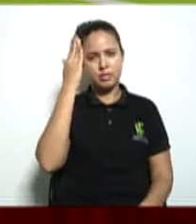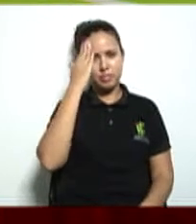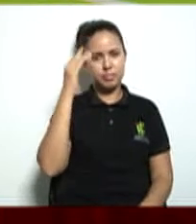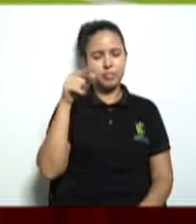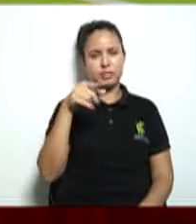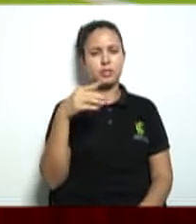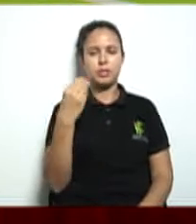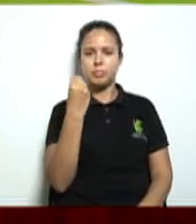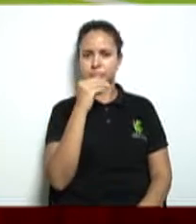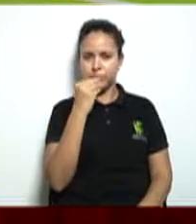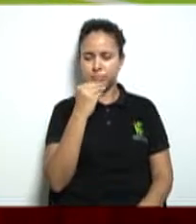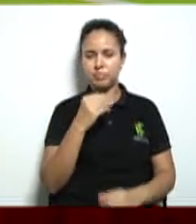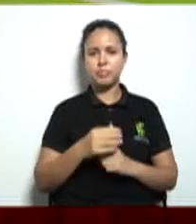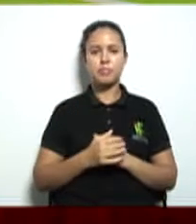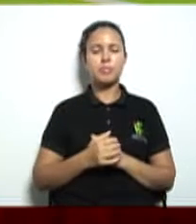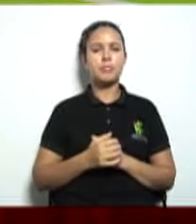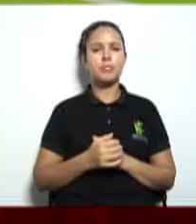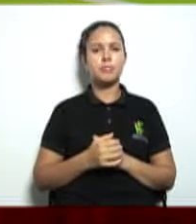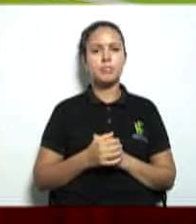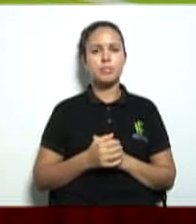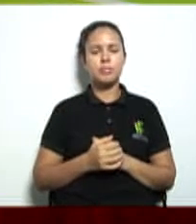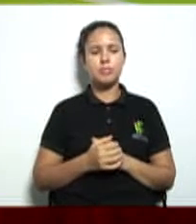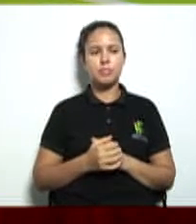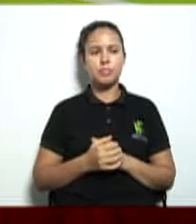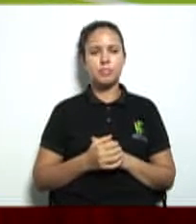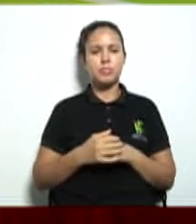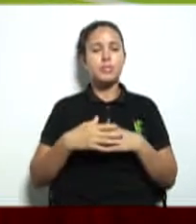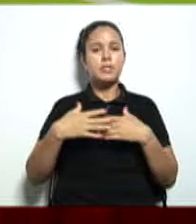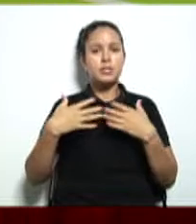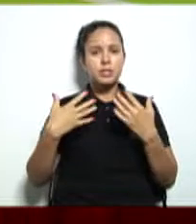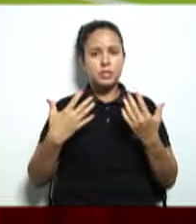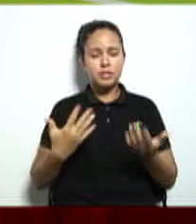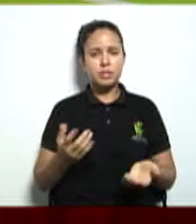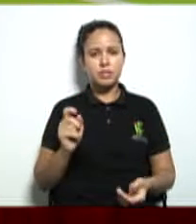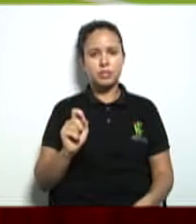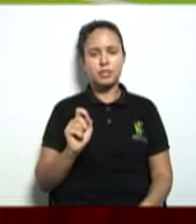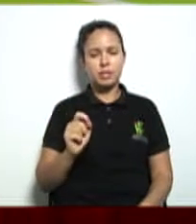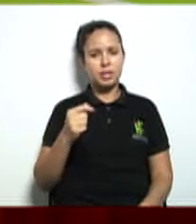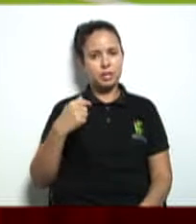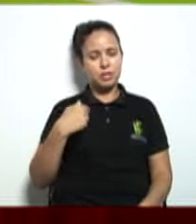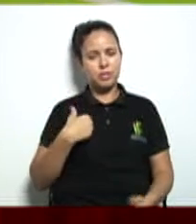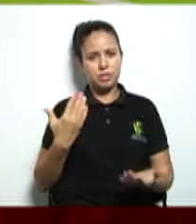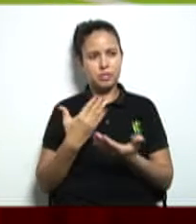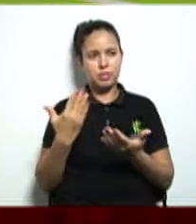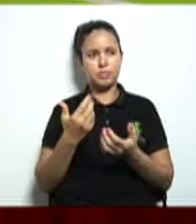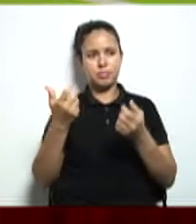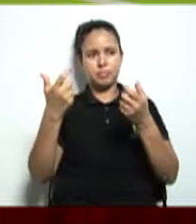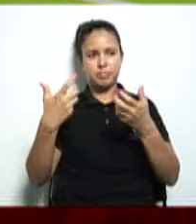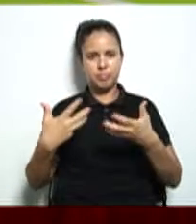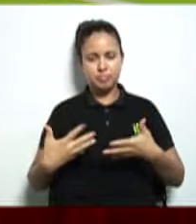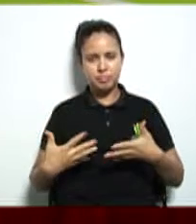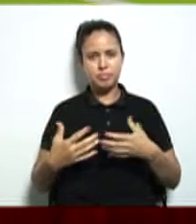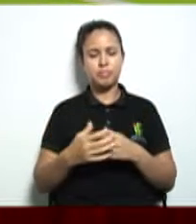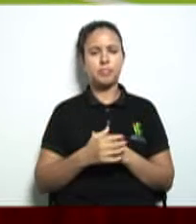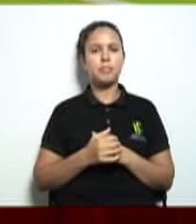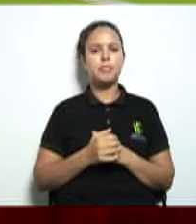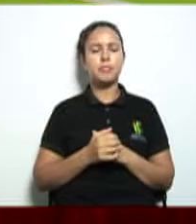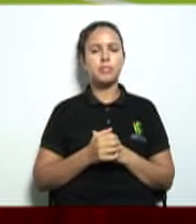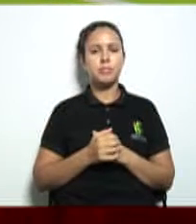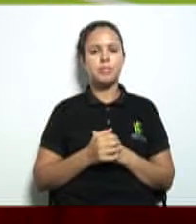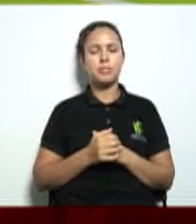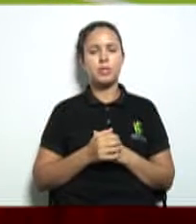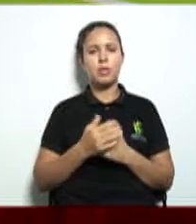bom? E olha só, tendo dito isso, eu passo a dizer para vocês quais são os objetivos da